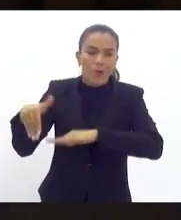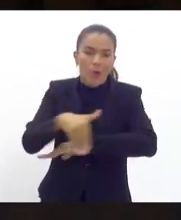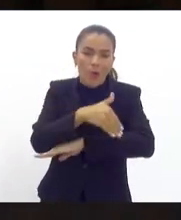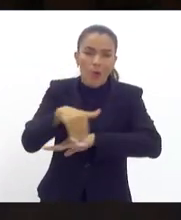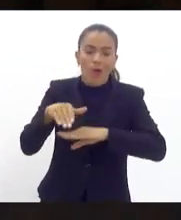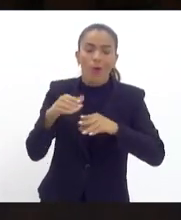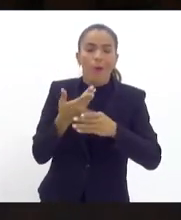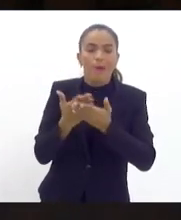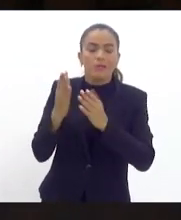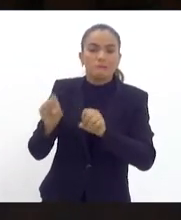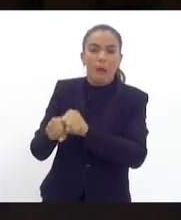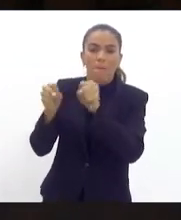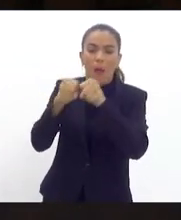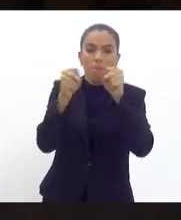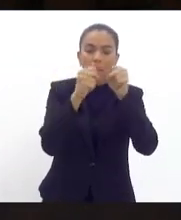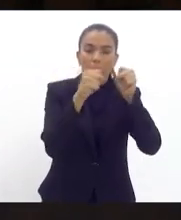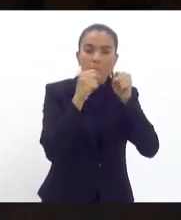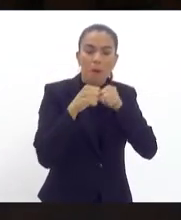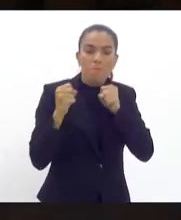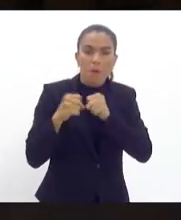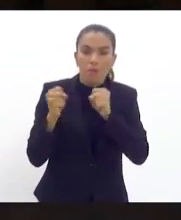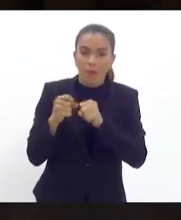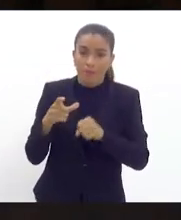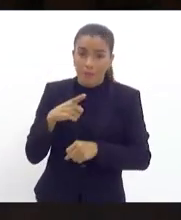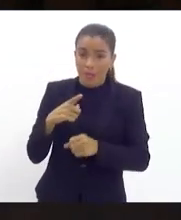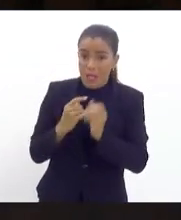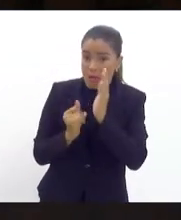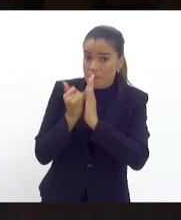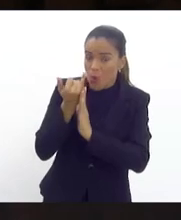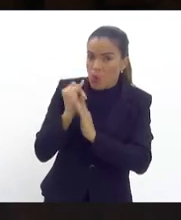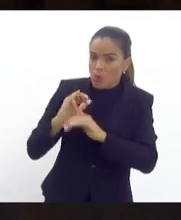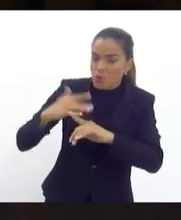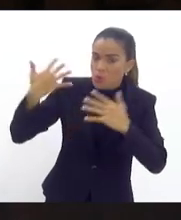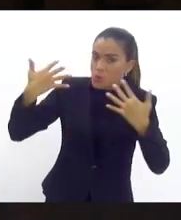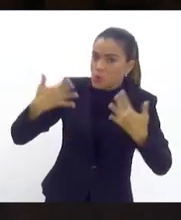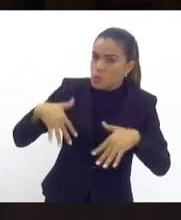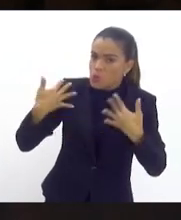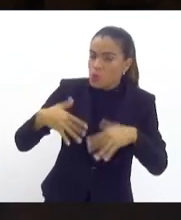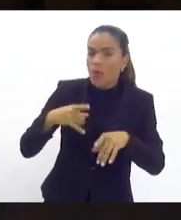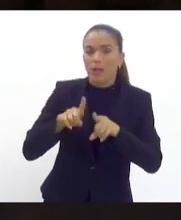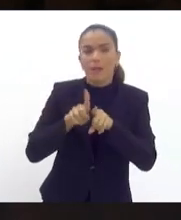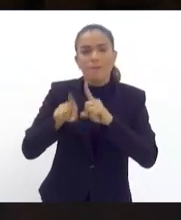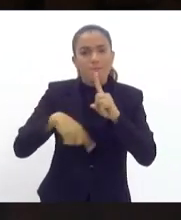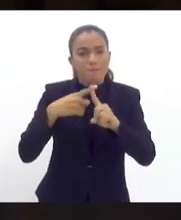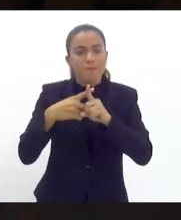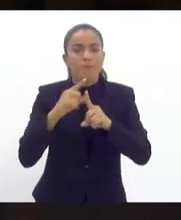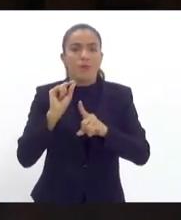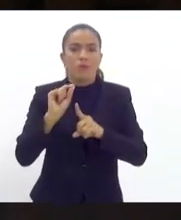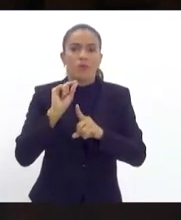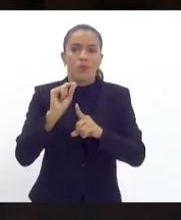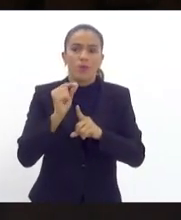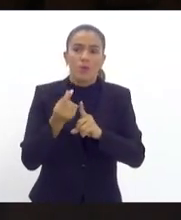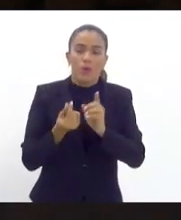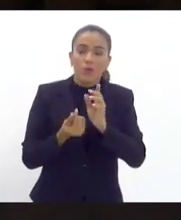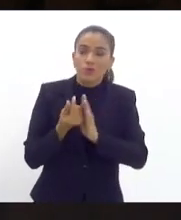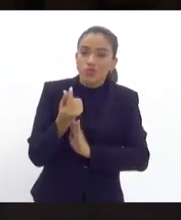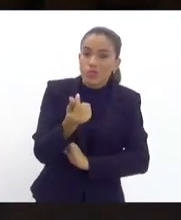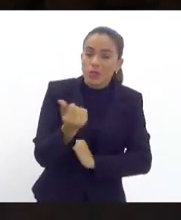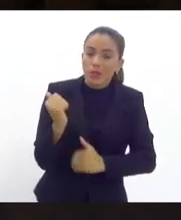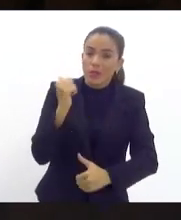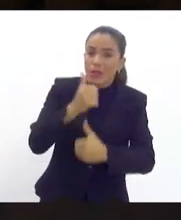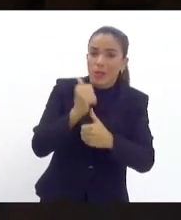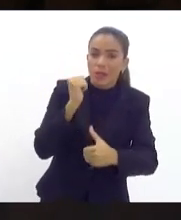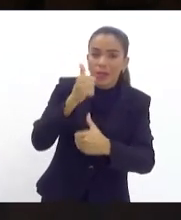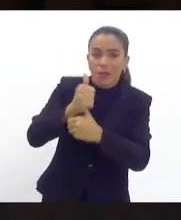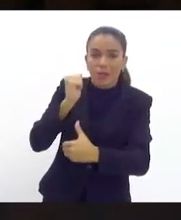ele tem um encargo alguém do os altos impostos que ele paga ele também tem um encargo da da reposição de